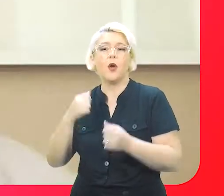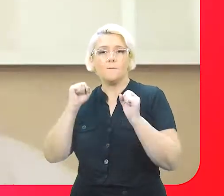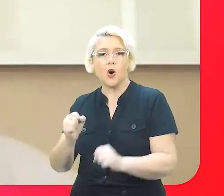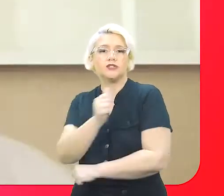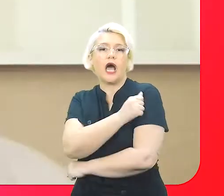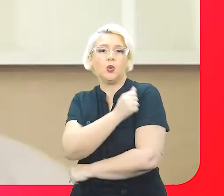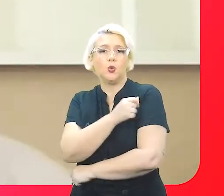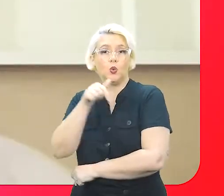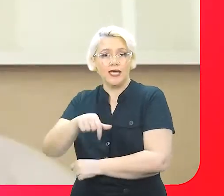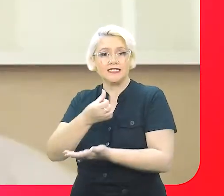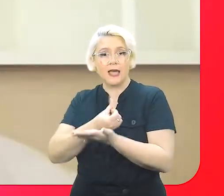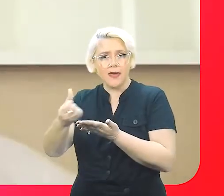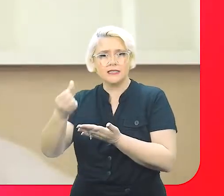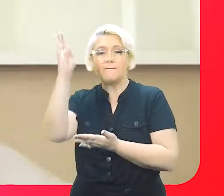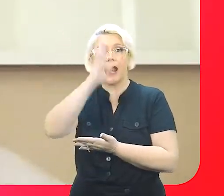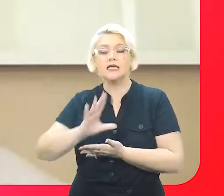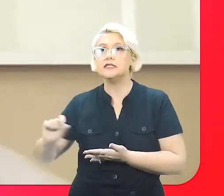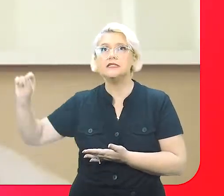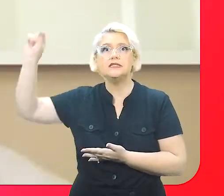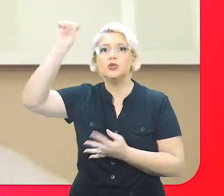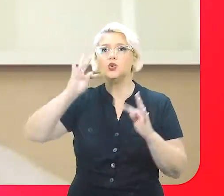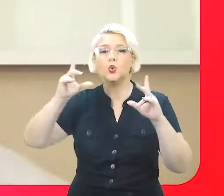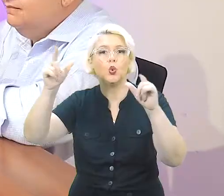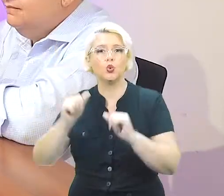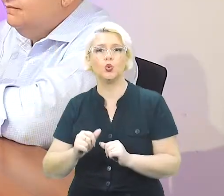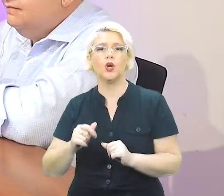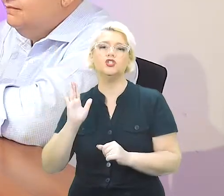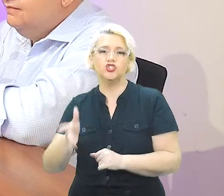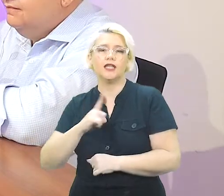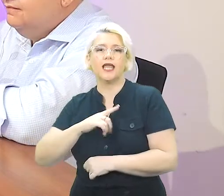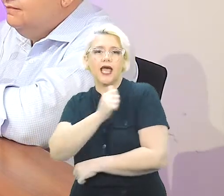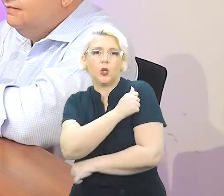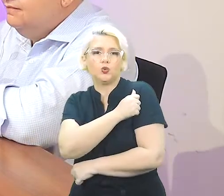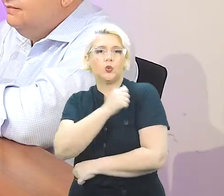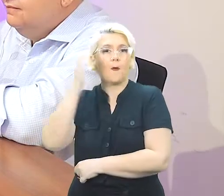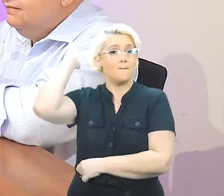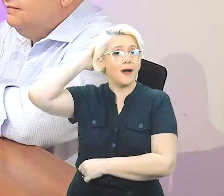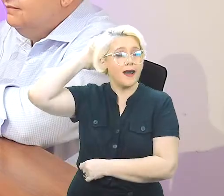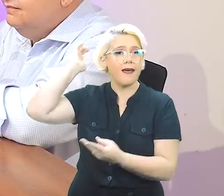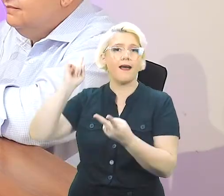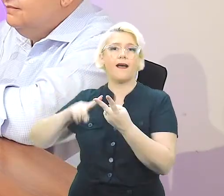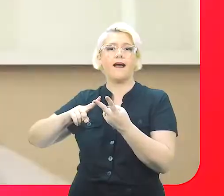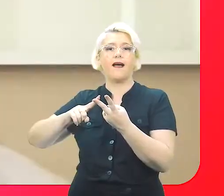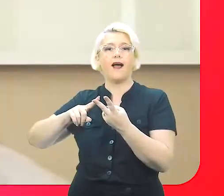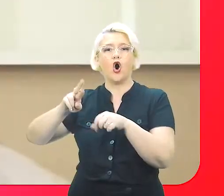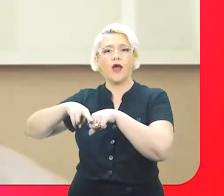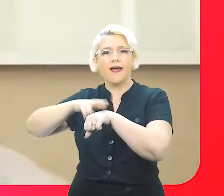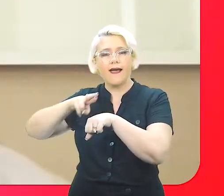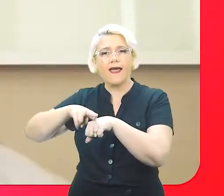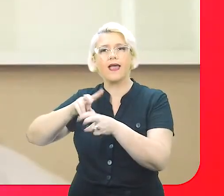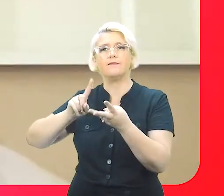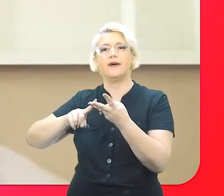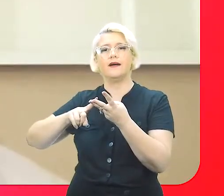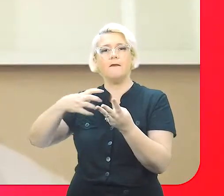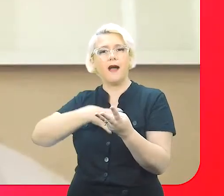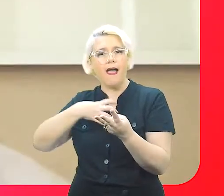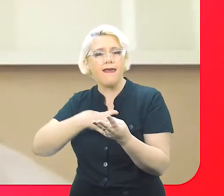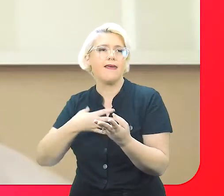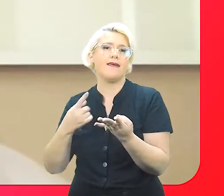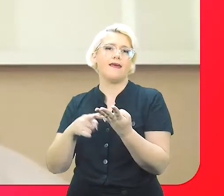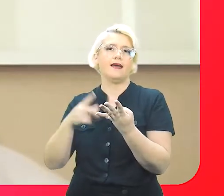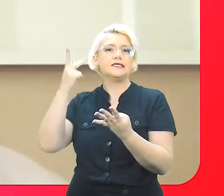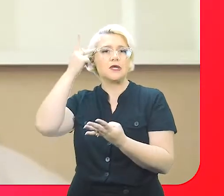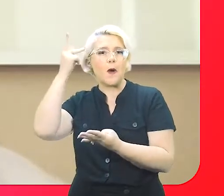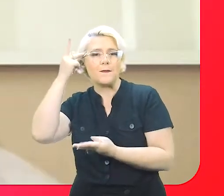nesse semestre do Brasil todo. Eu tenho já alunos do Pará, de Roraima, da Bahia,